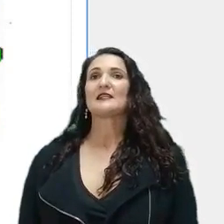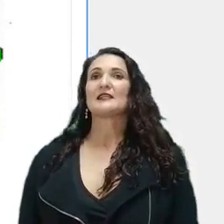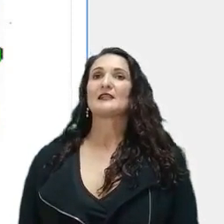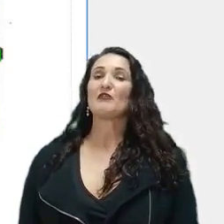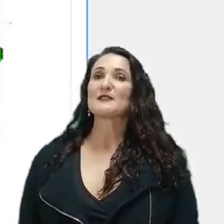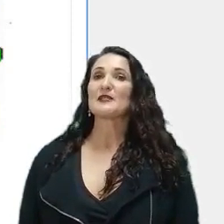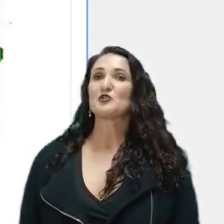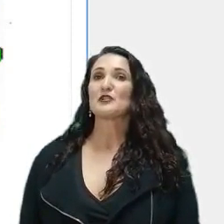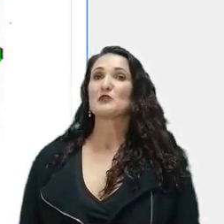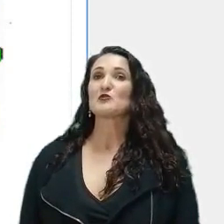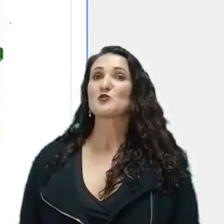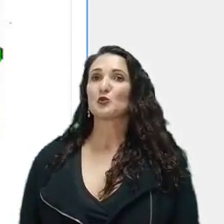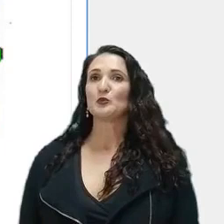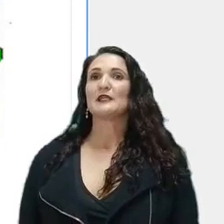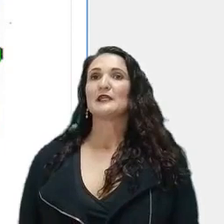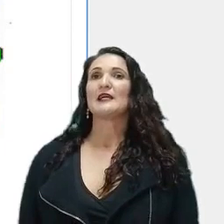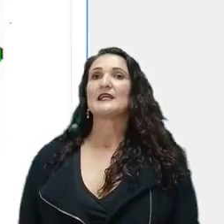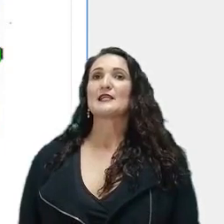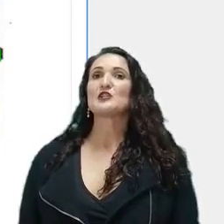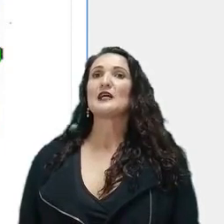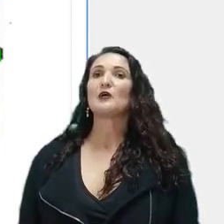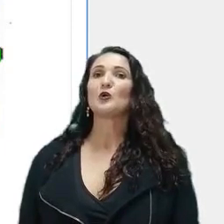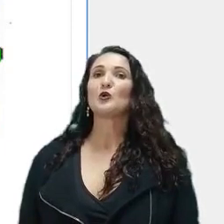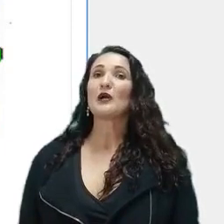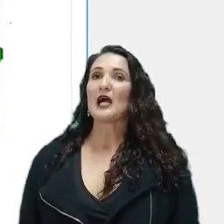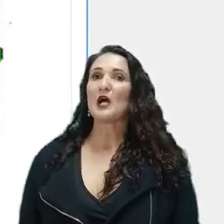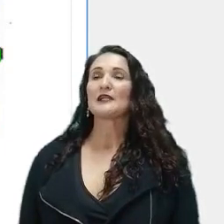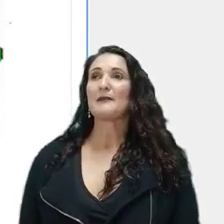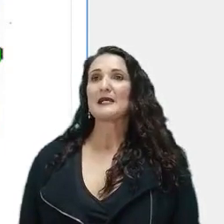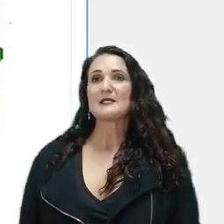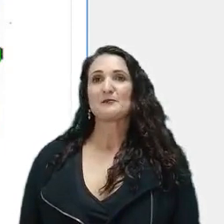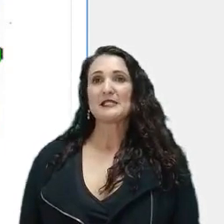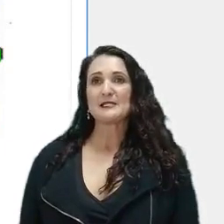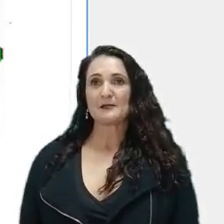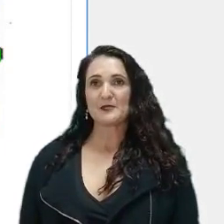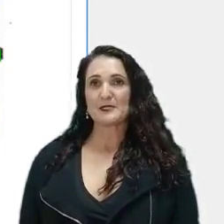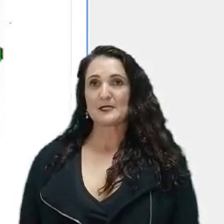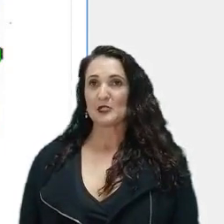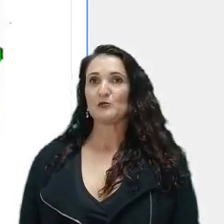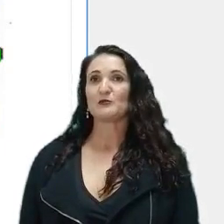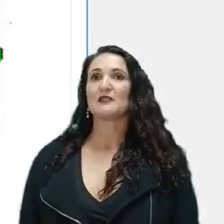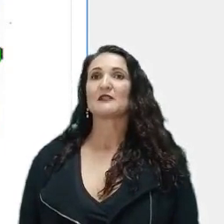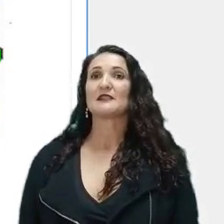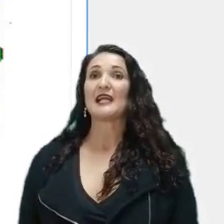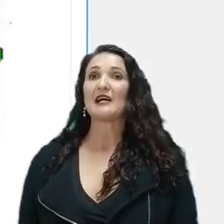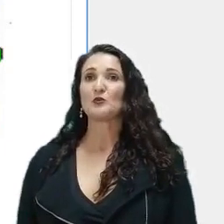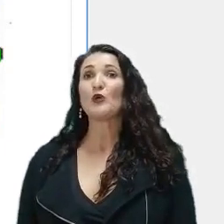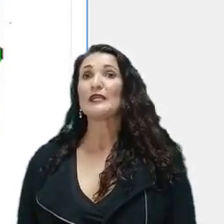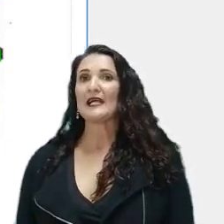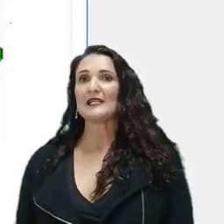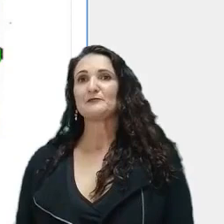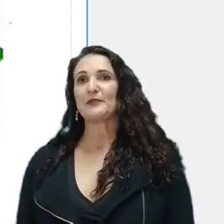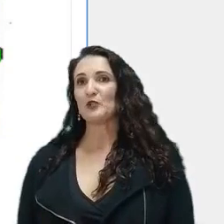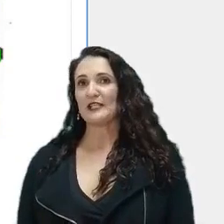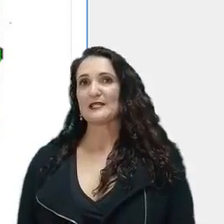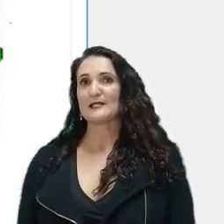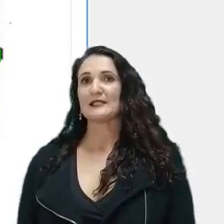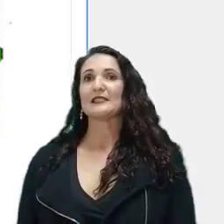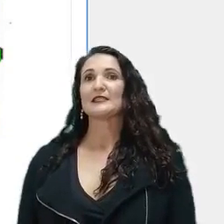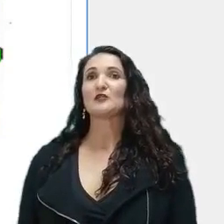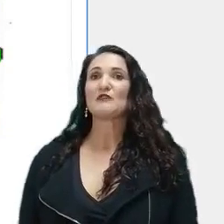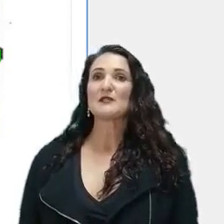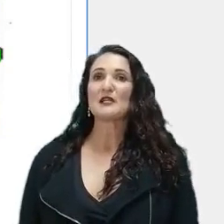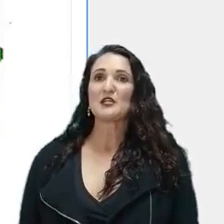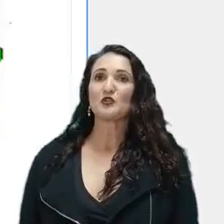pensar que talvez a Regional Sul seja o local que tem mais percepção, um olhar para a